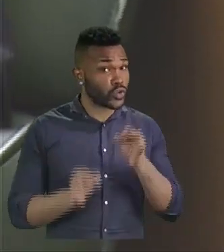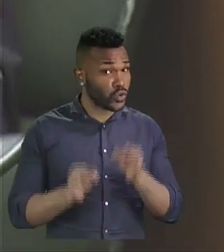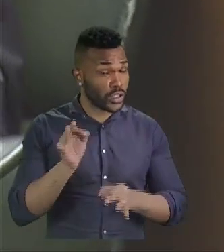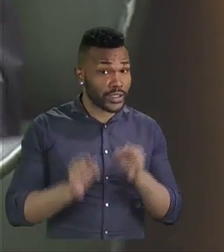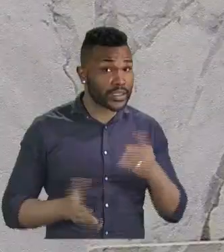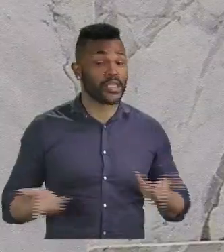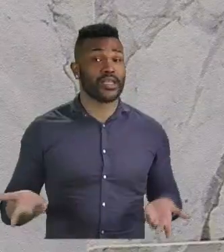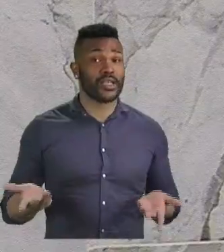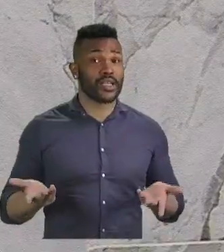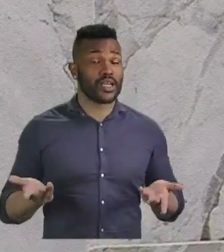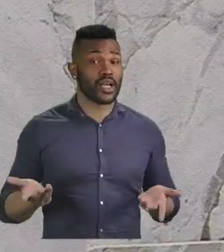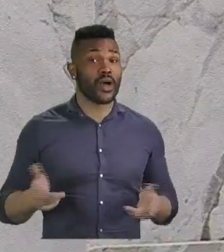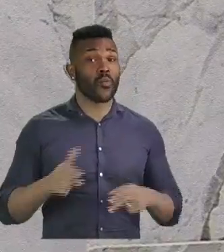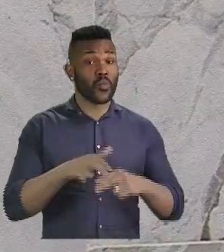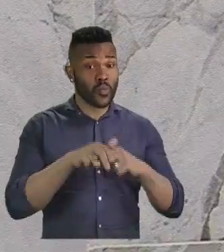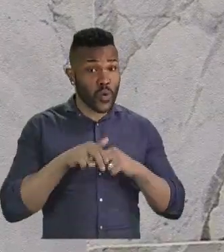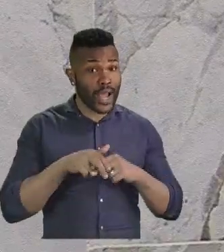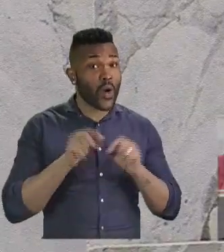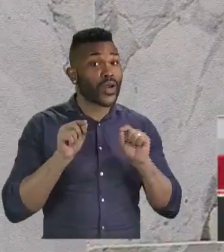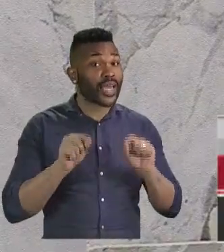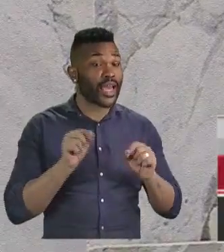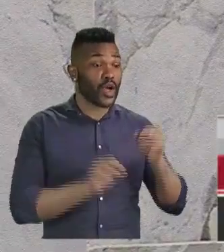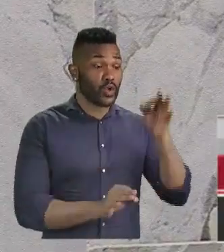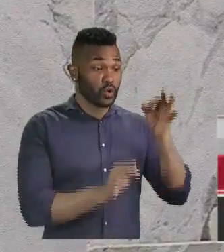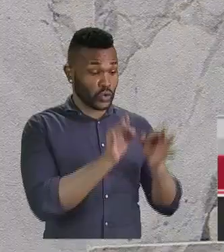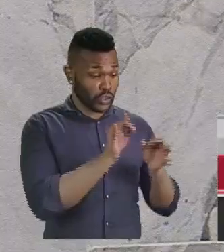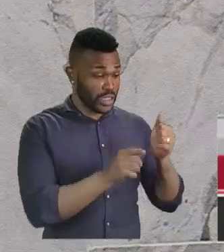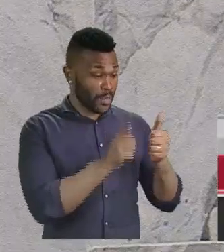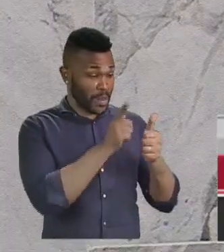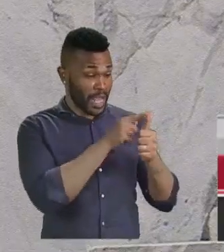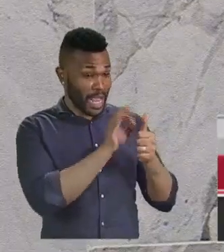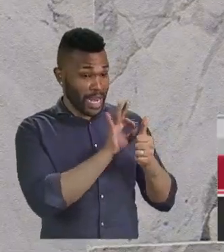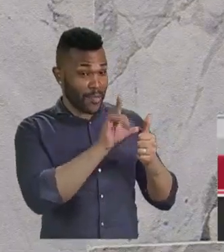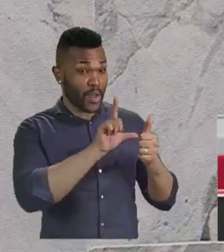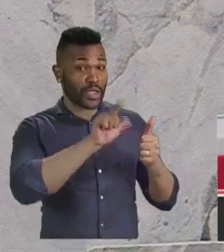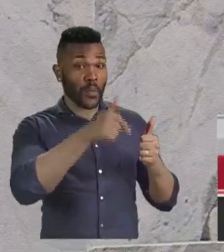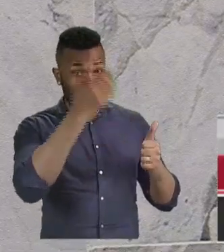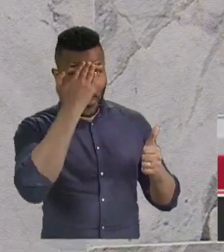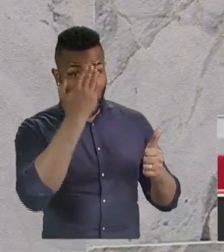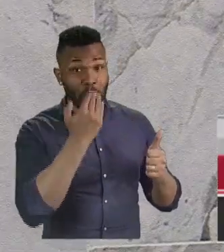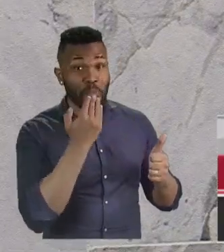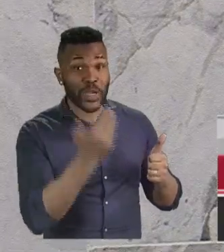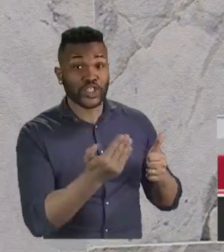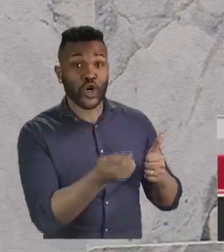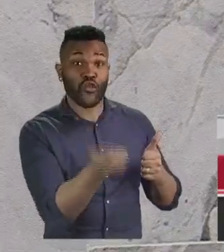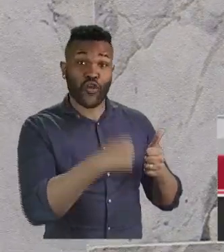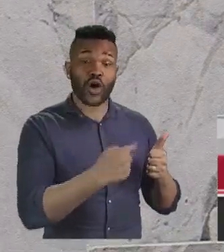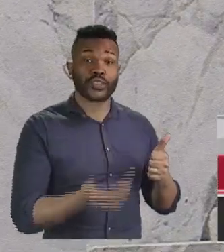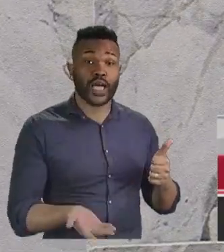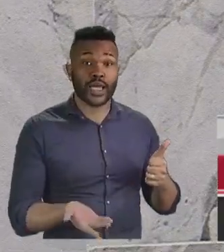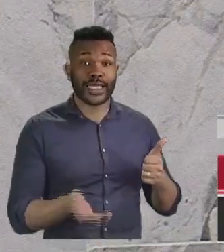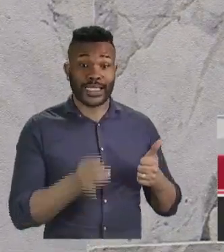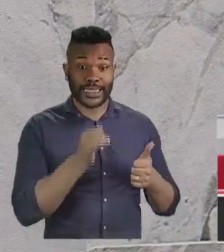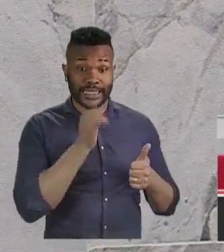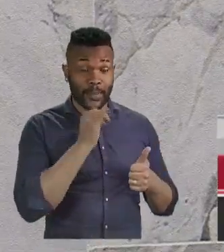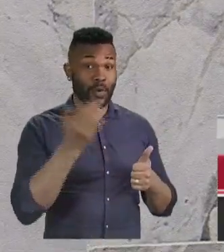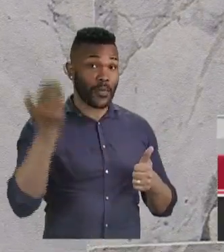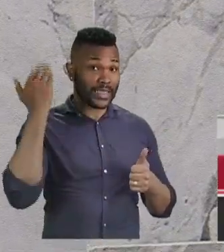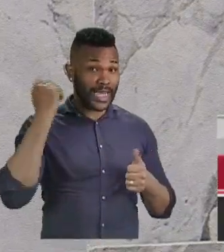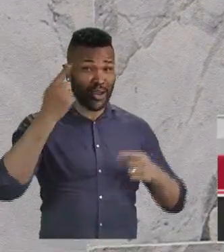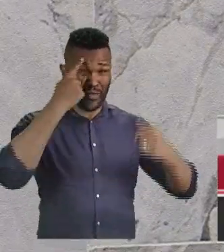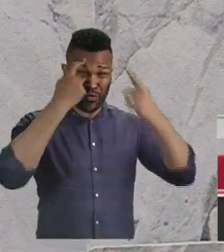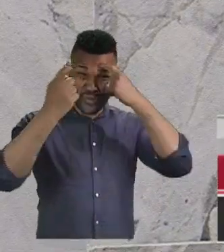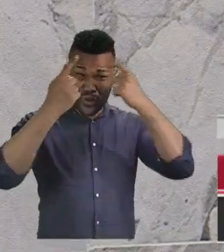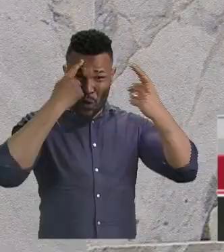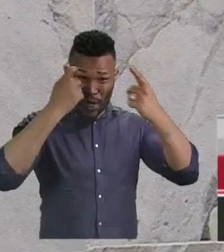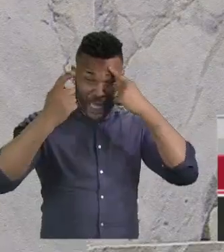era foragido da justiça porque a própria justiça colocou em liberdade. A polícia foi e prendeu numa ação